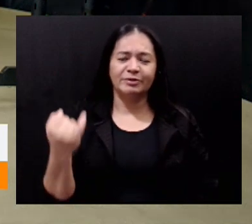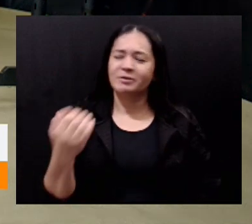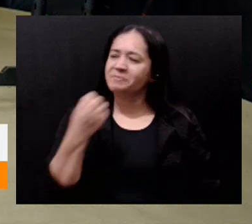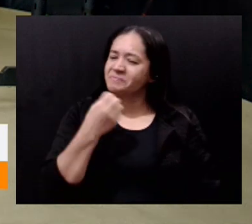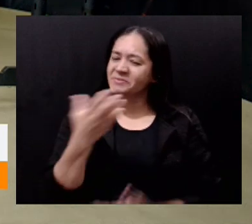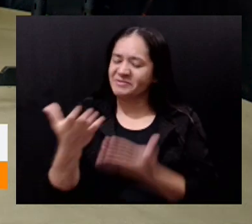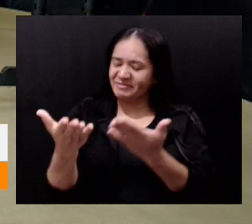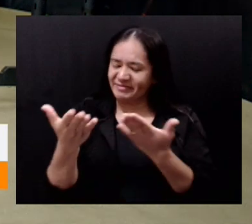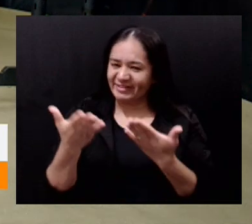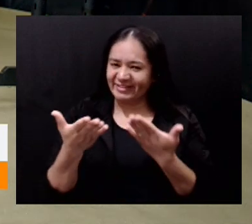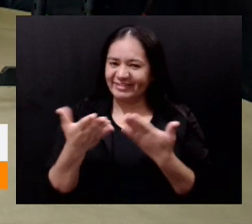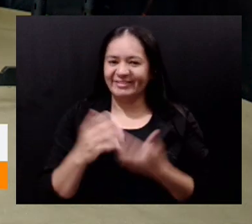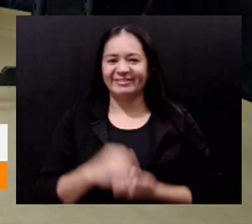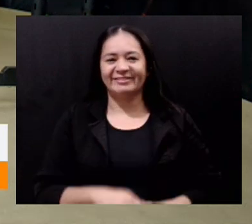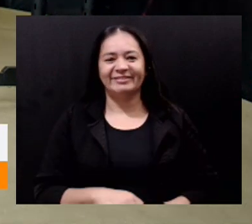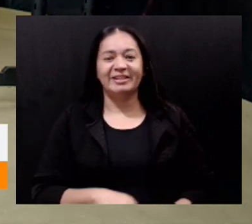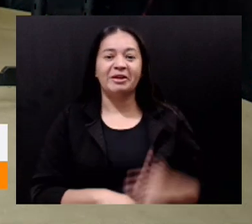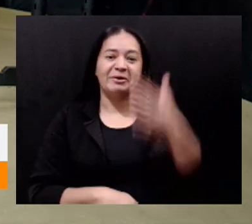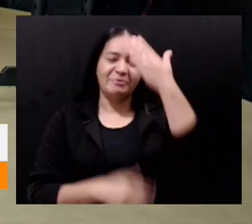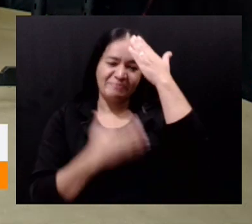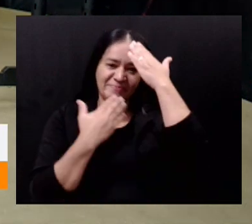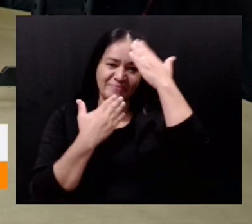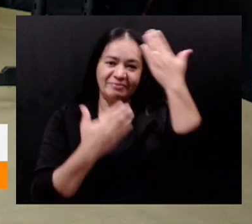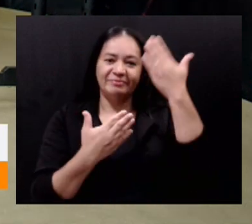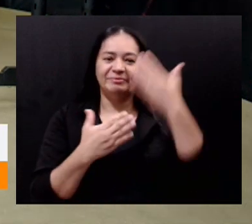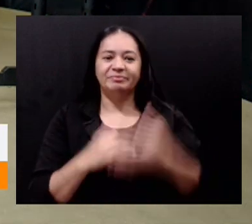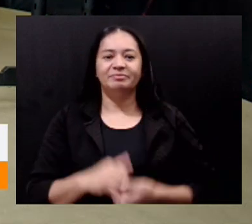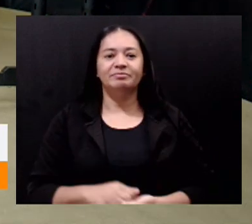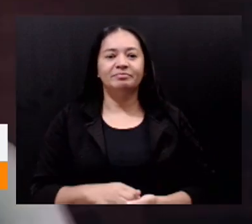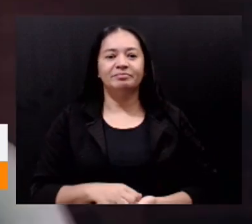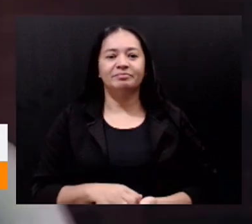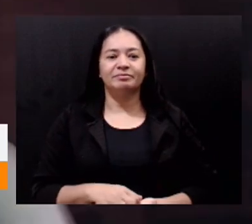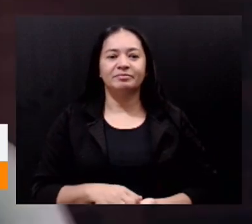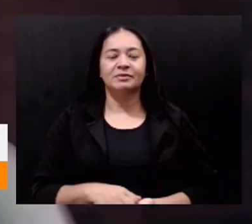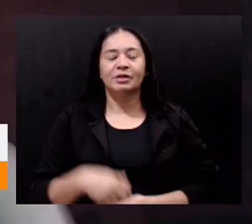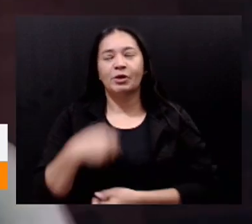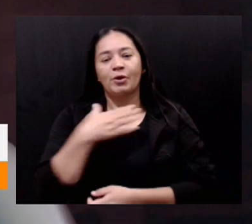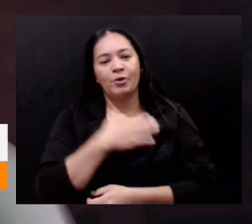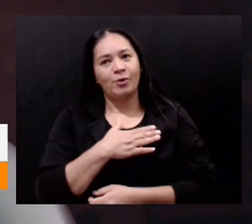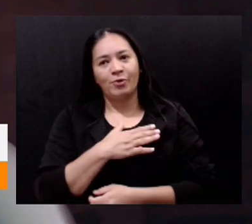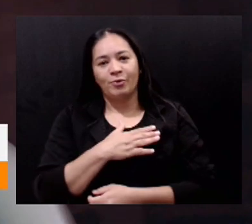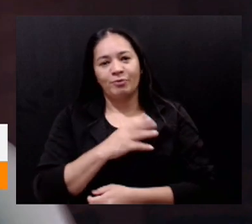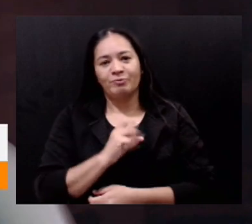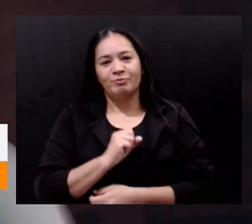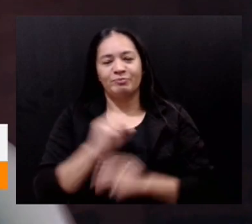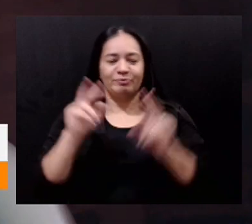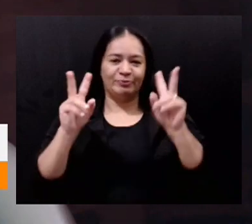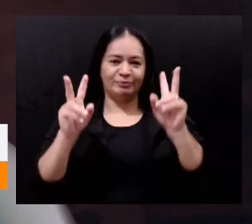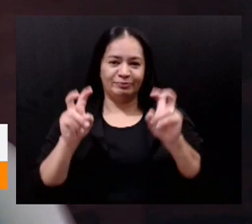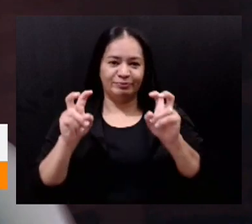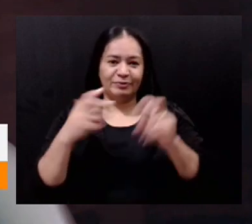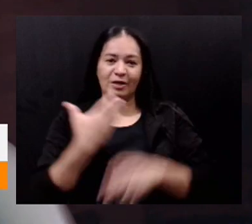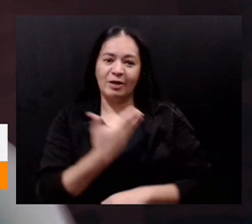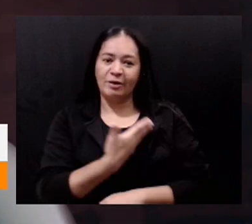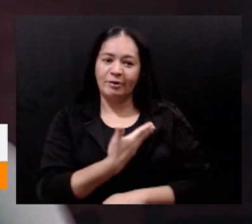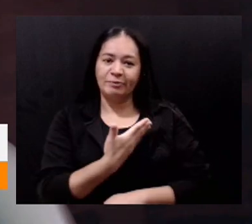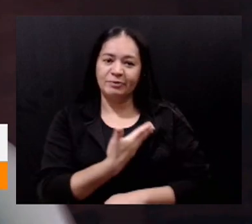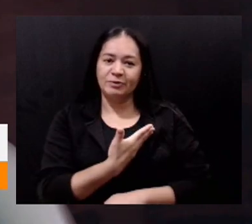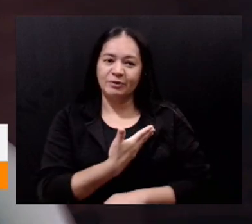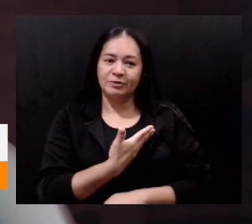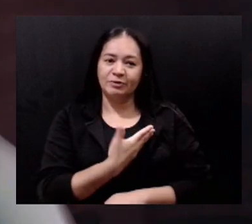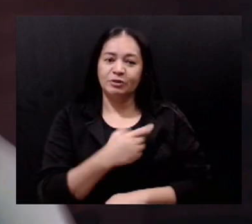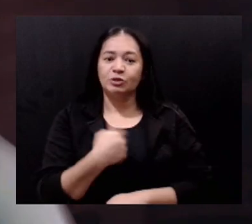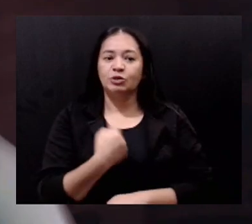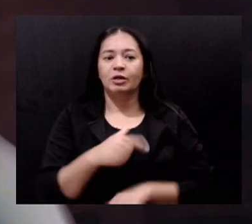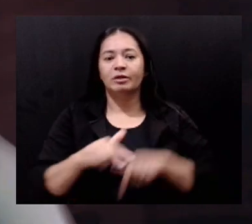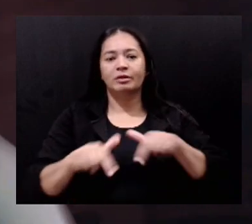dia. Obrigada, bom dia. Bom, eu gosto particularmente desse tema, sobre as amizades, e é uma coisa que a gente trabalha muito na clínica, né?